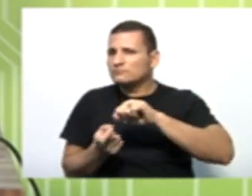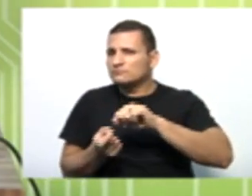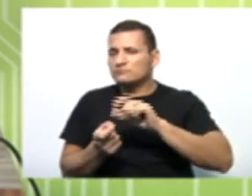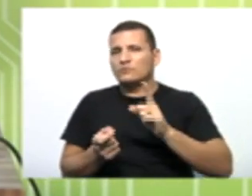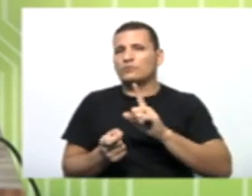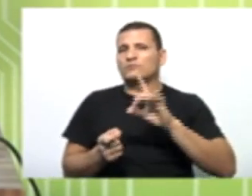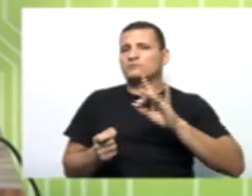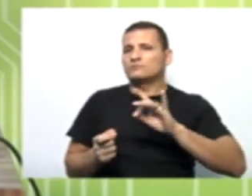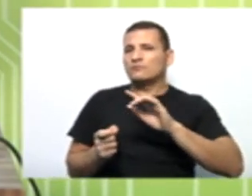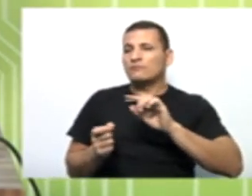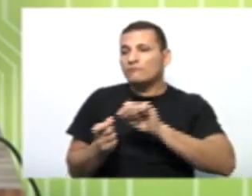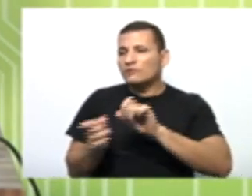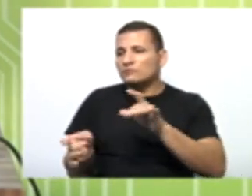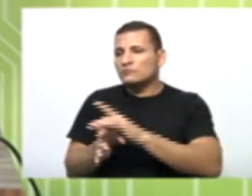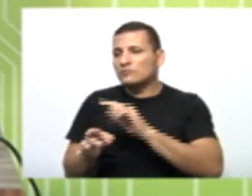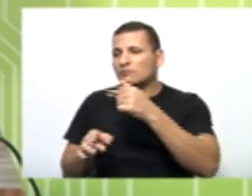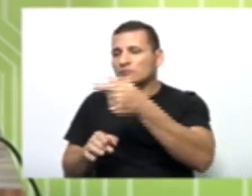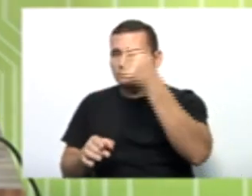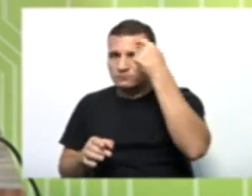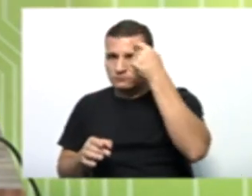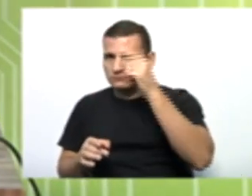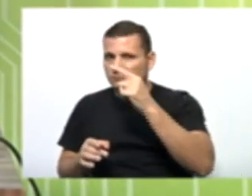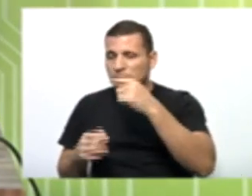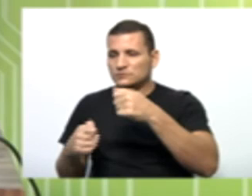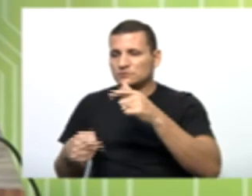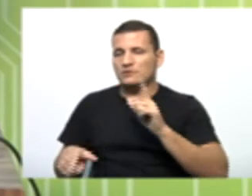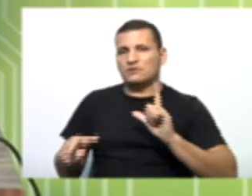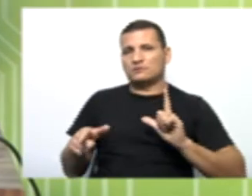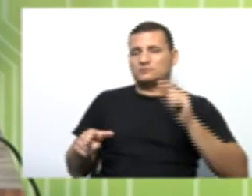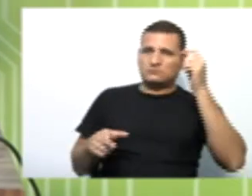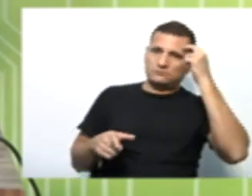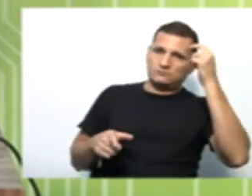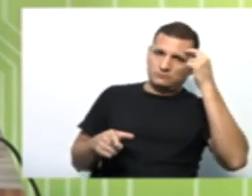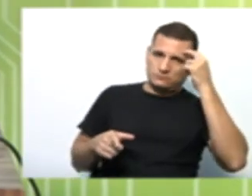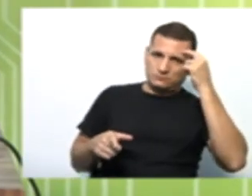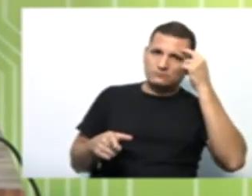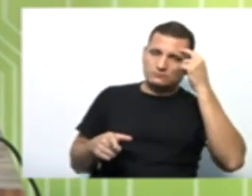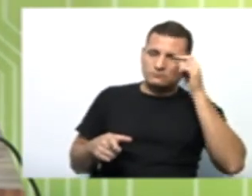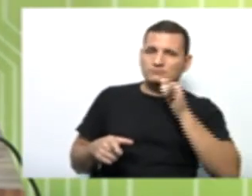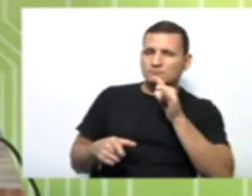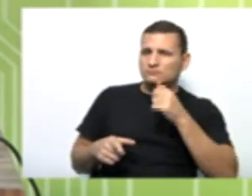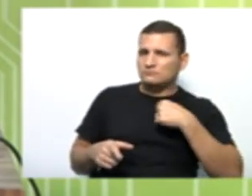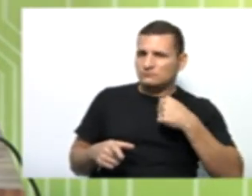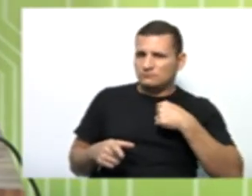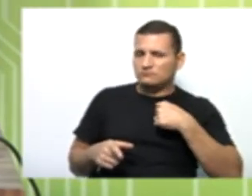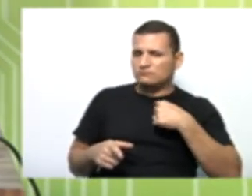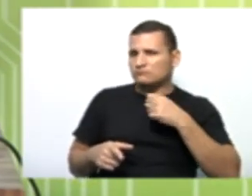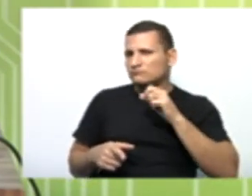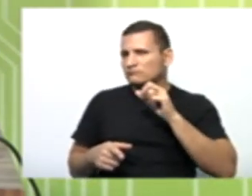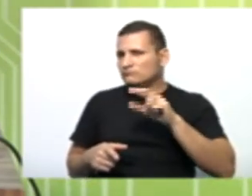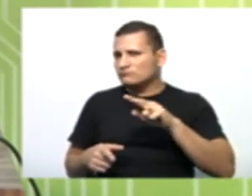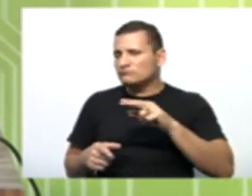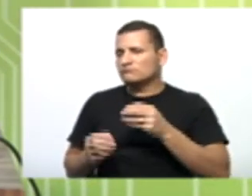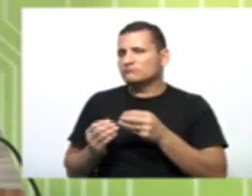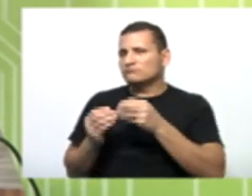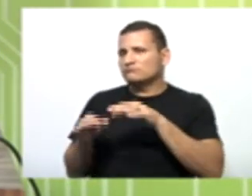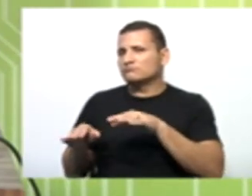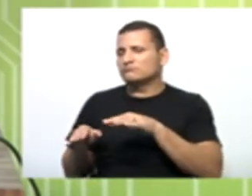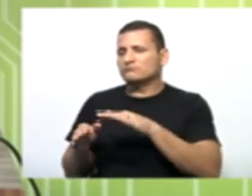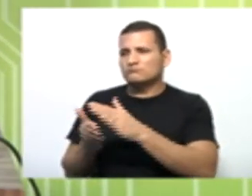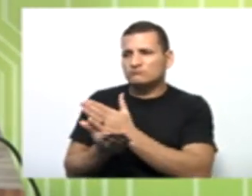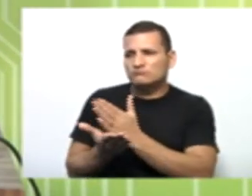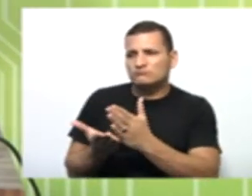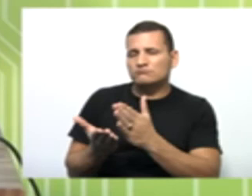apenas depois da ação. Antes de fazê-la, eu preciso pensar se eu vou ferir alguém, se